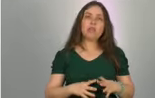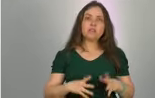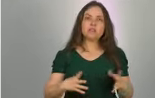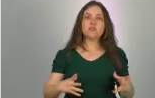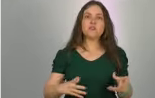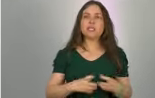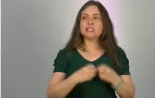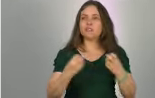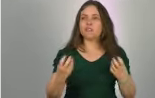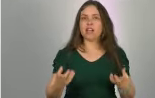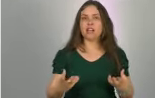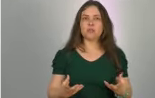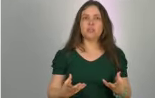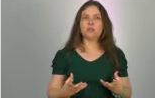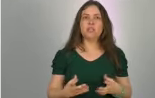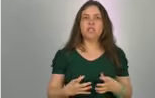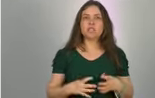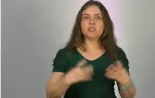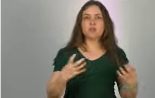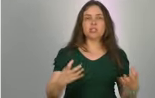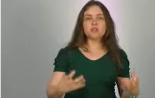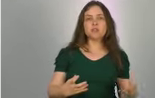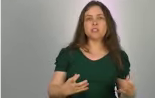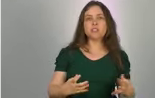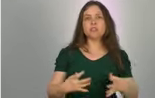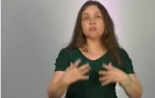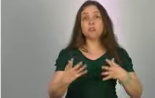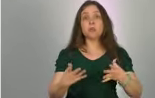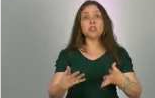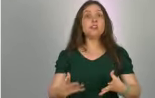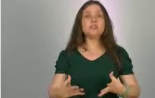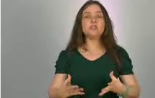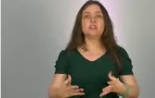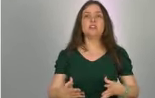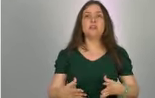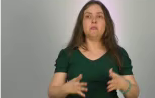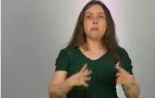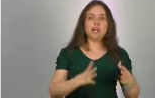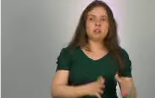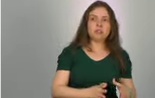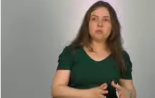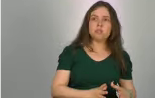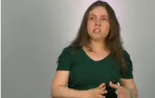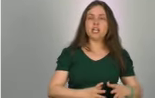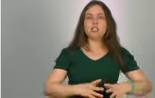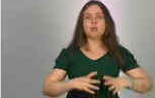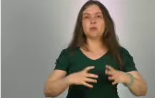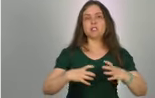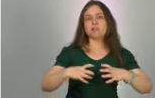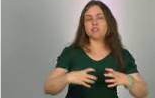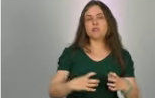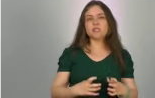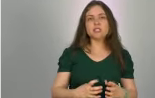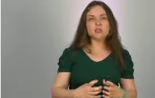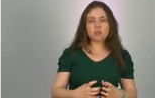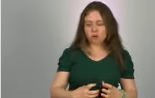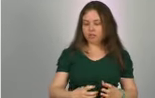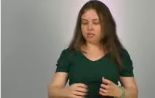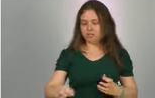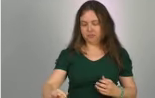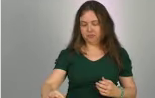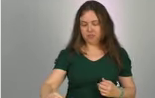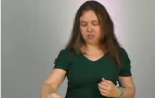então Nós pensamos como é que nós vamos preservar es essas coleções que são tão em e para nossa comunidade para a preservação